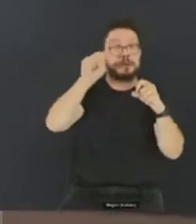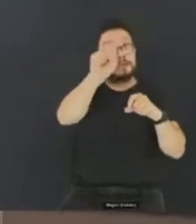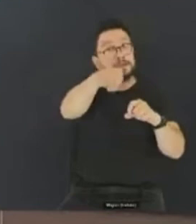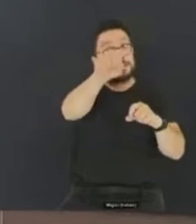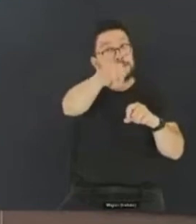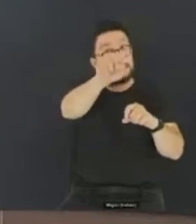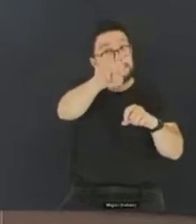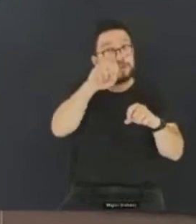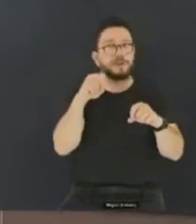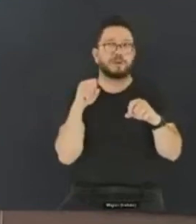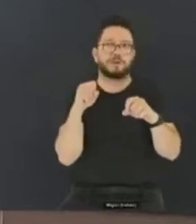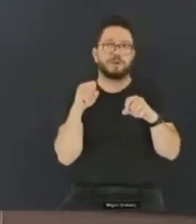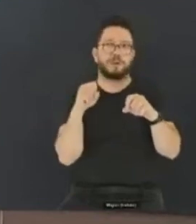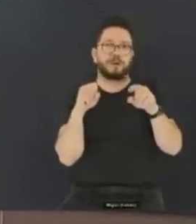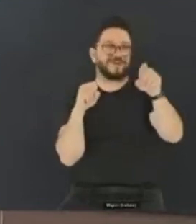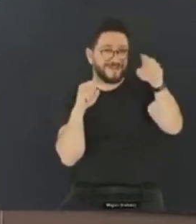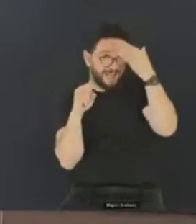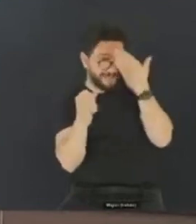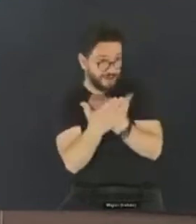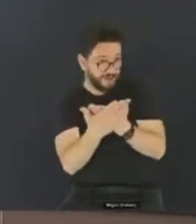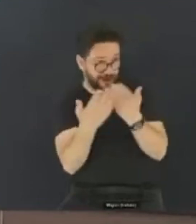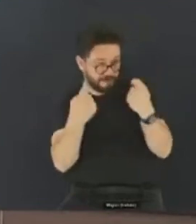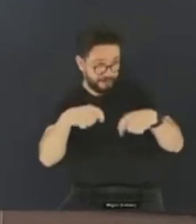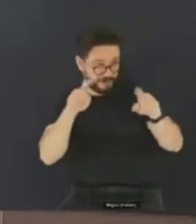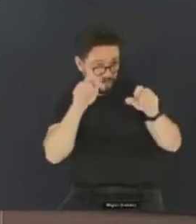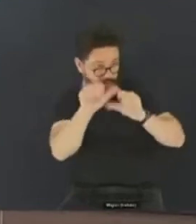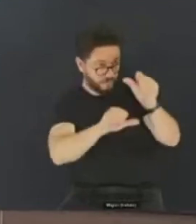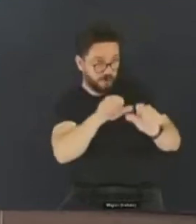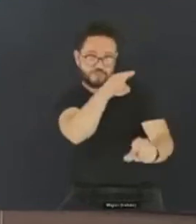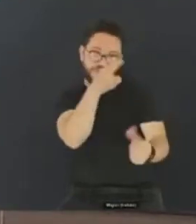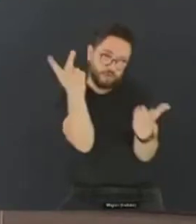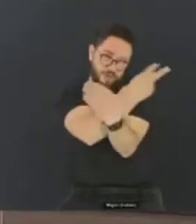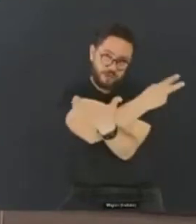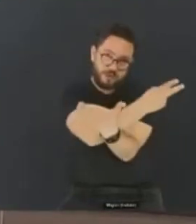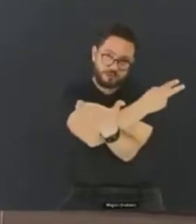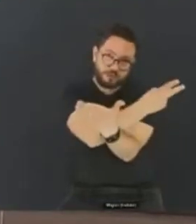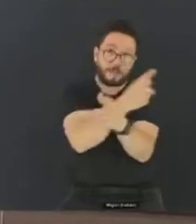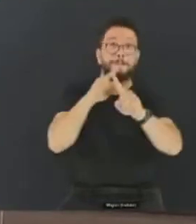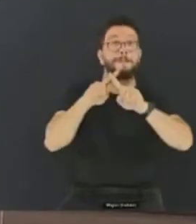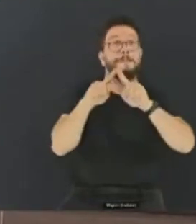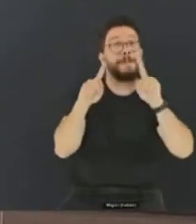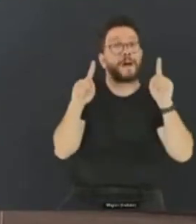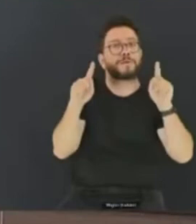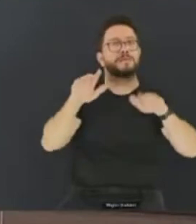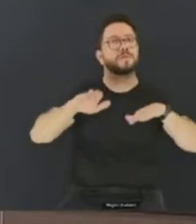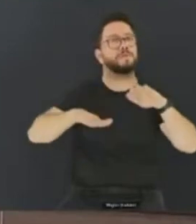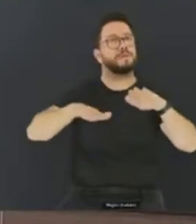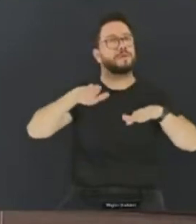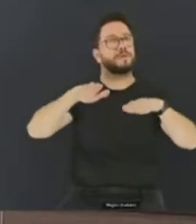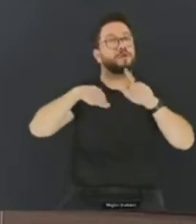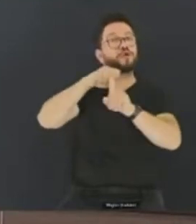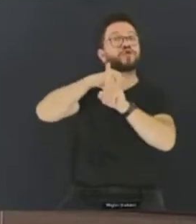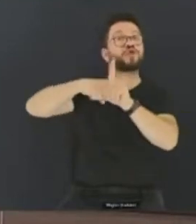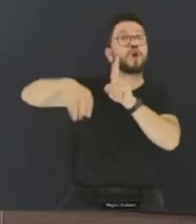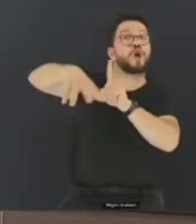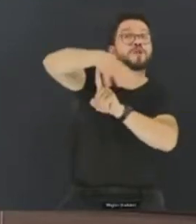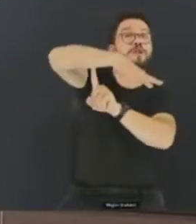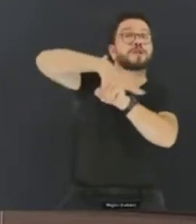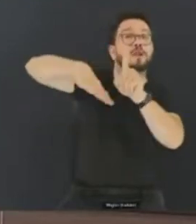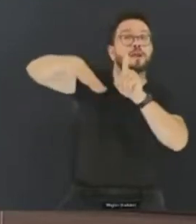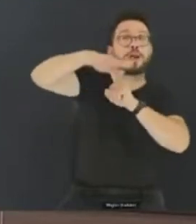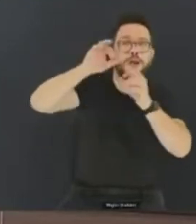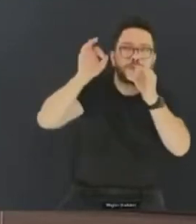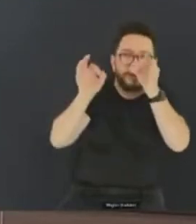sociedade caminha. O direito precisa avançar de acordo com as mudanças sociais. O direito responde à